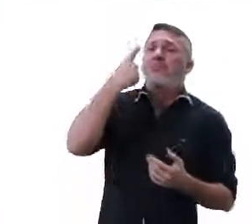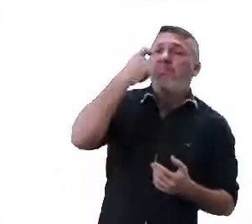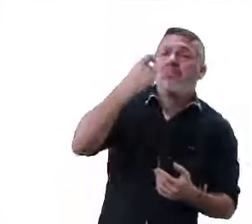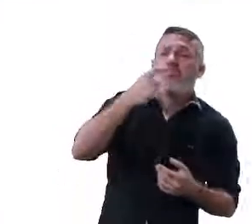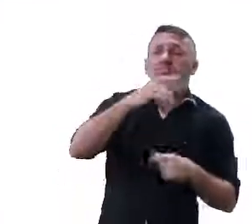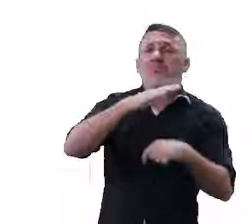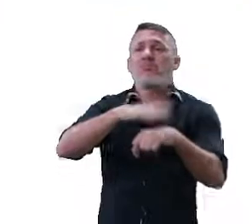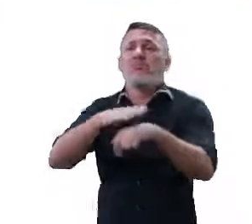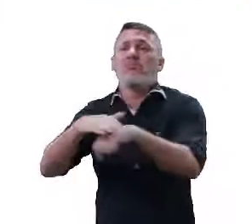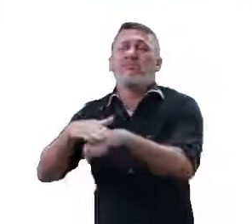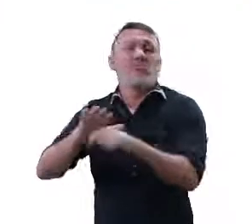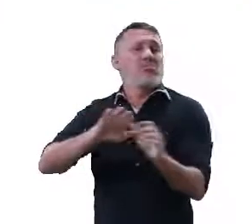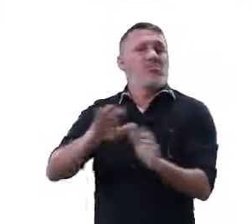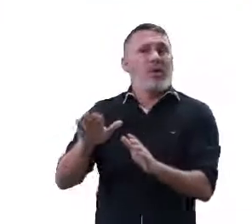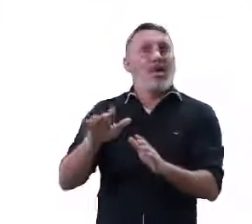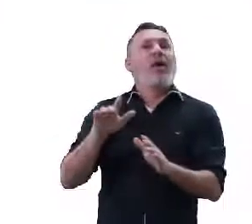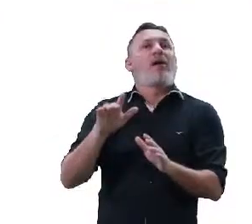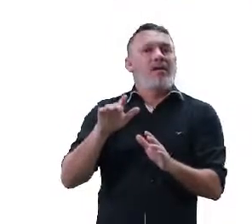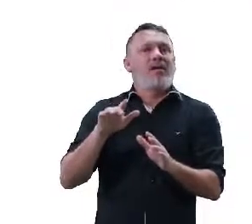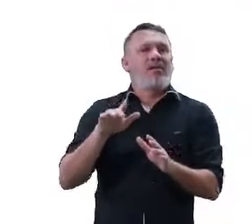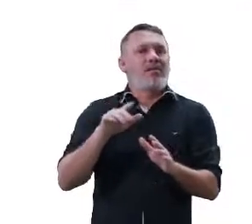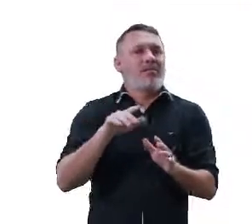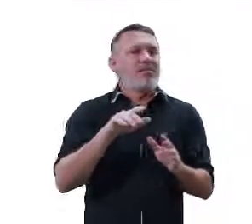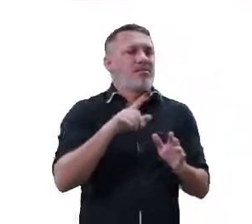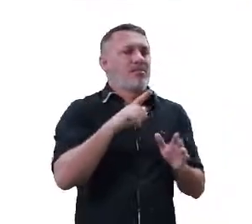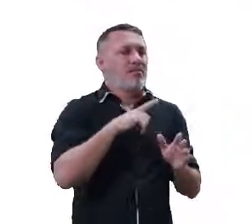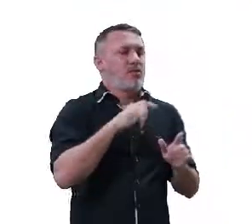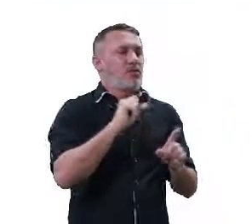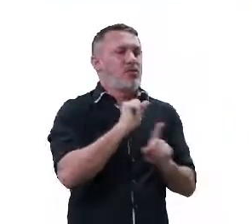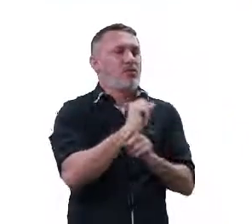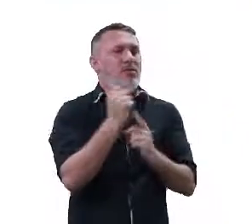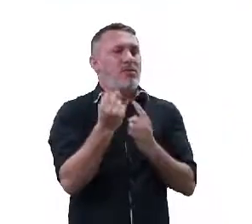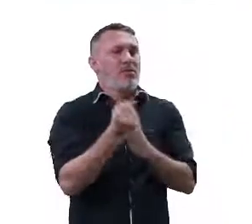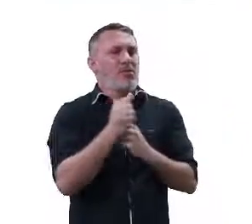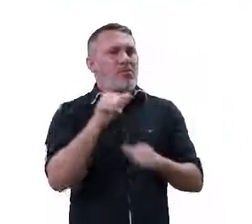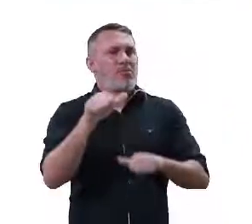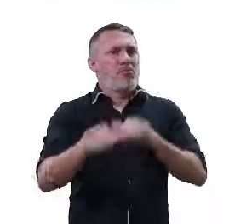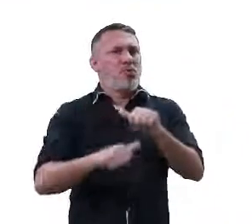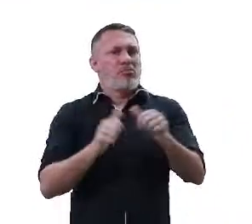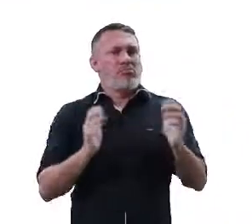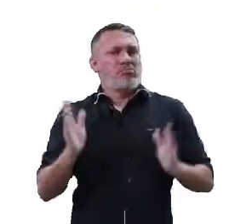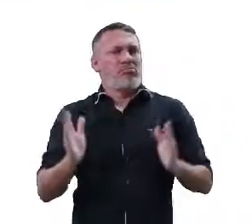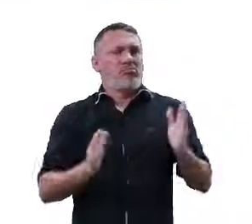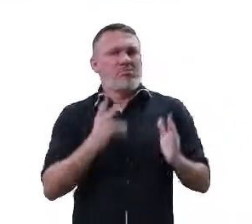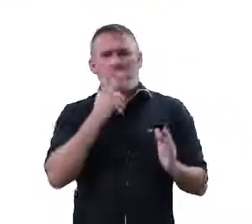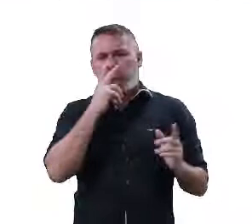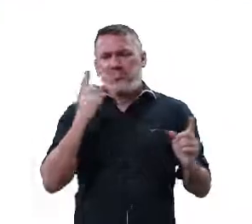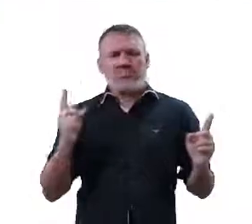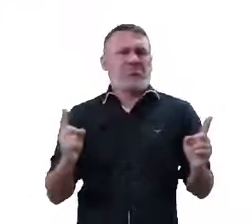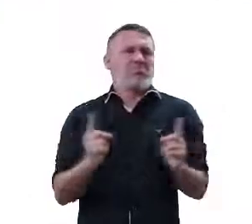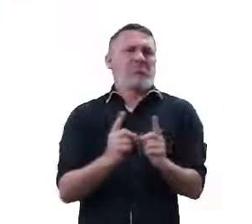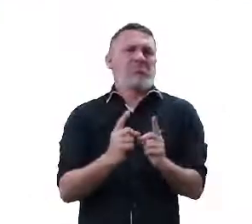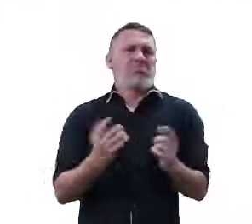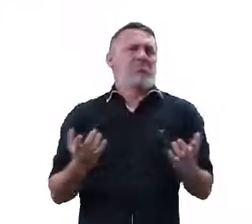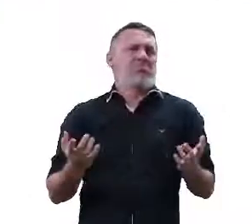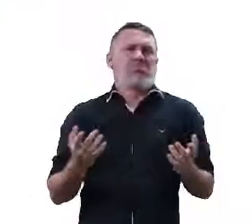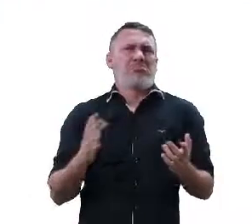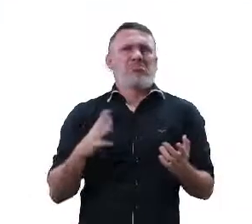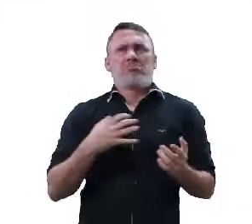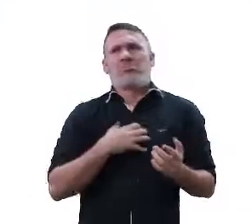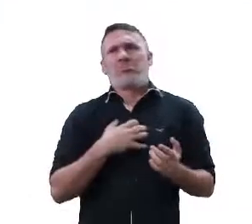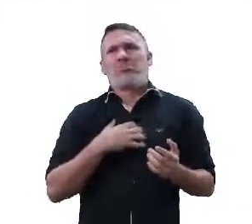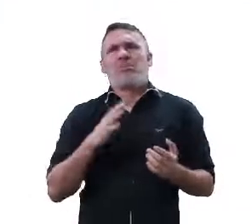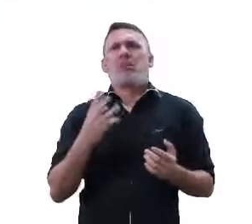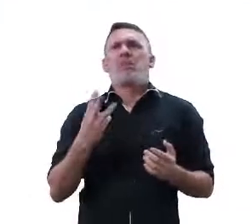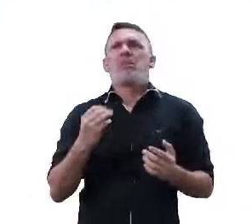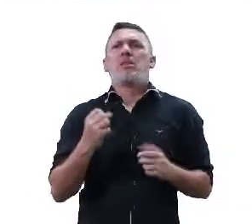Então isso aponta para quê? Para uma mudança num intervalo relativamente curto de tempo, né? Então, no intervalo aí de